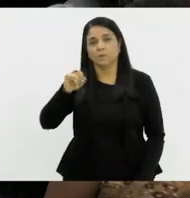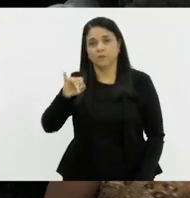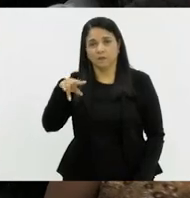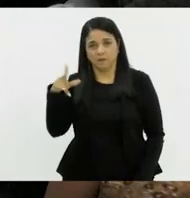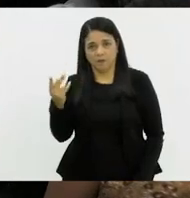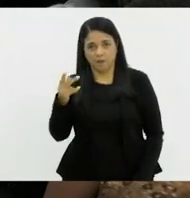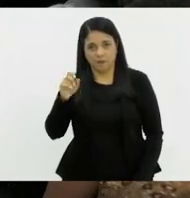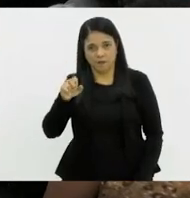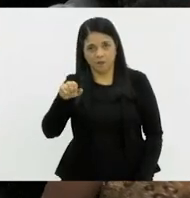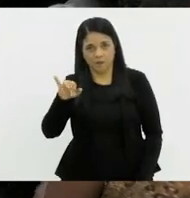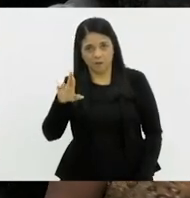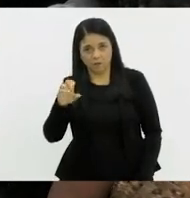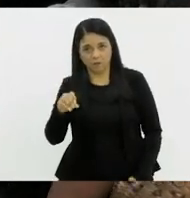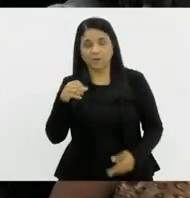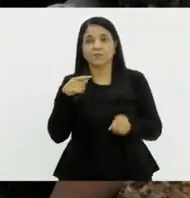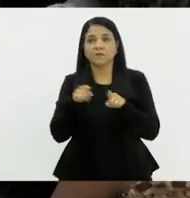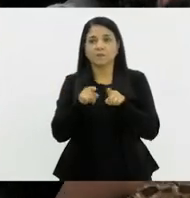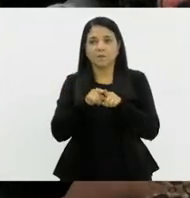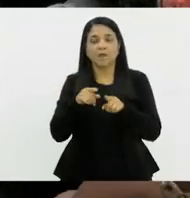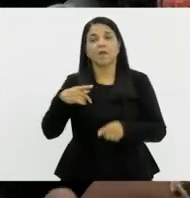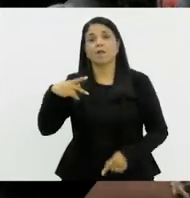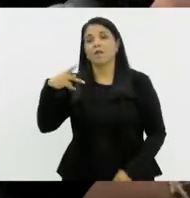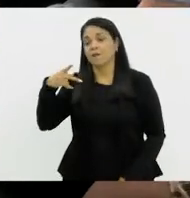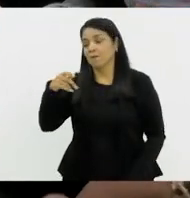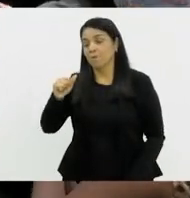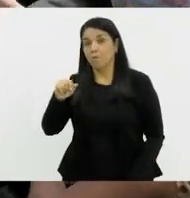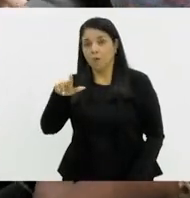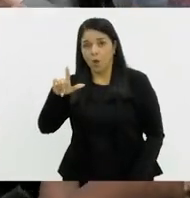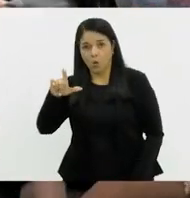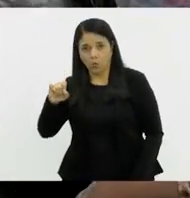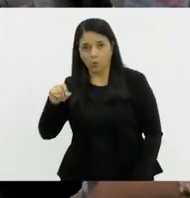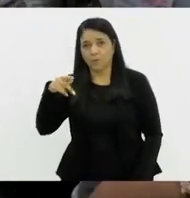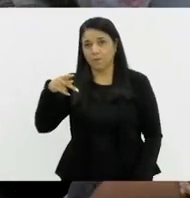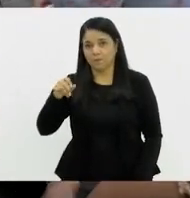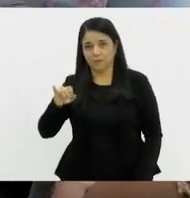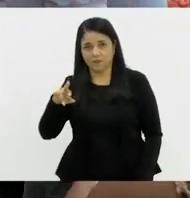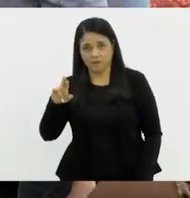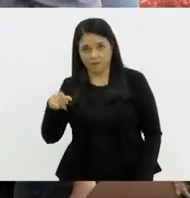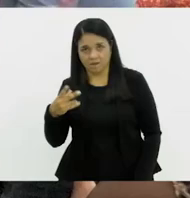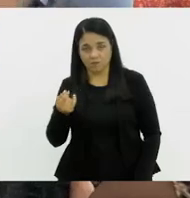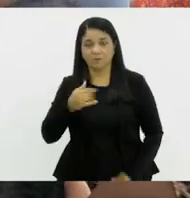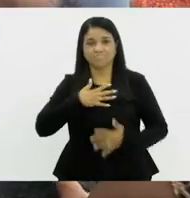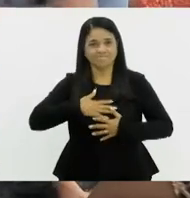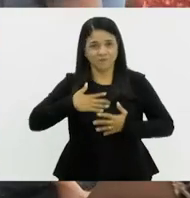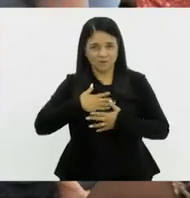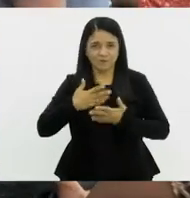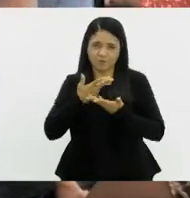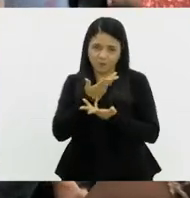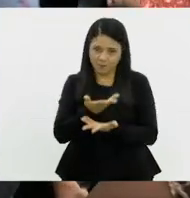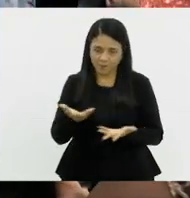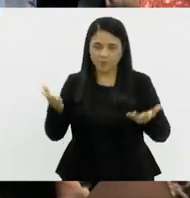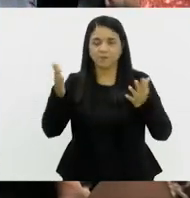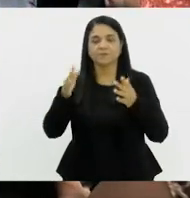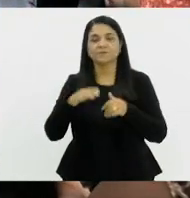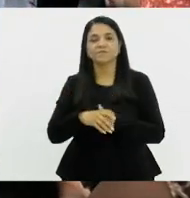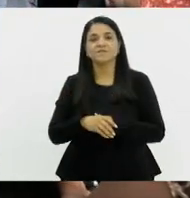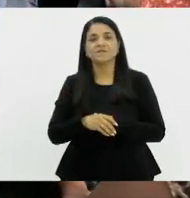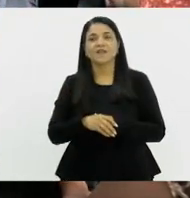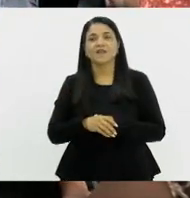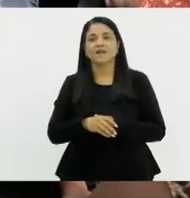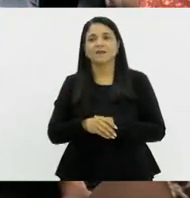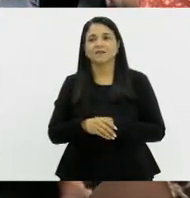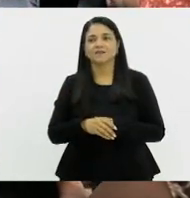Aí abro para o vereador Paulo Pinheiro fazer uma saudação também. E aí a gente já